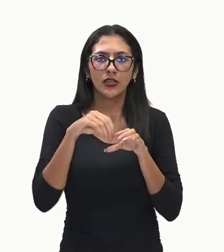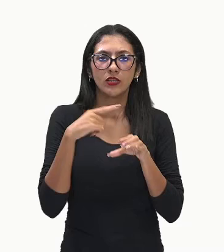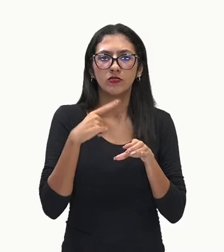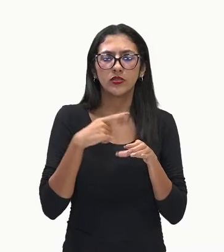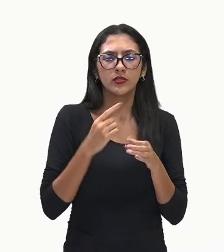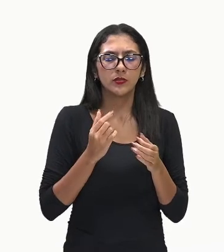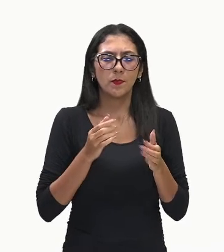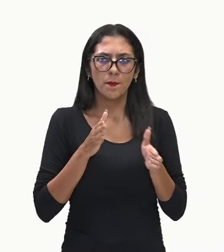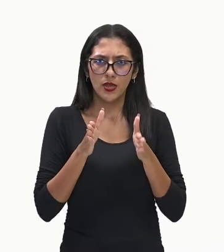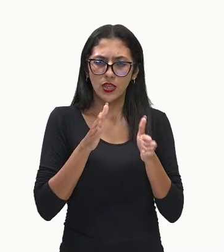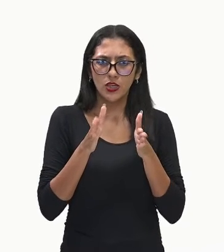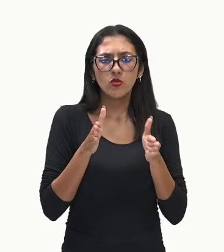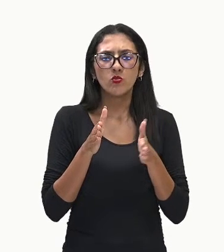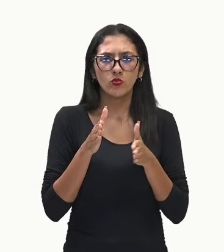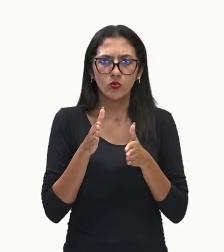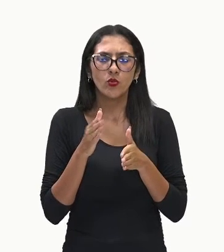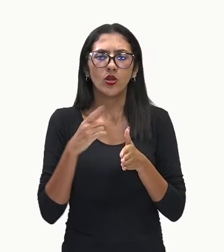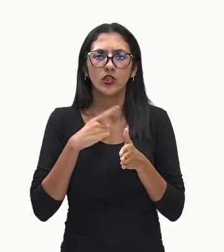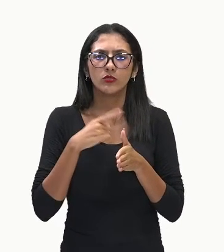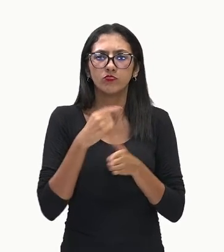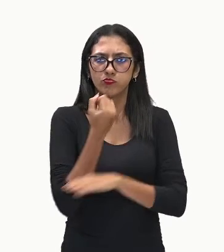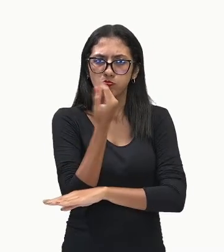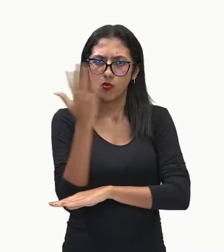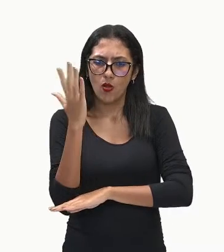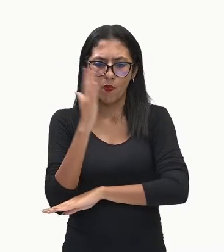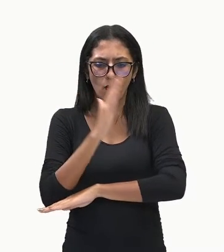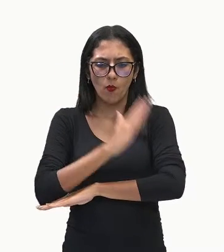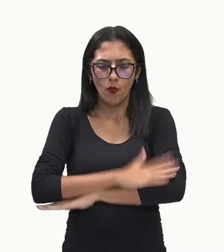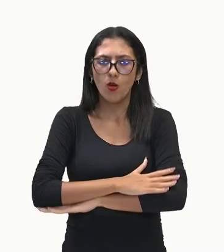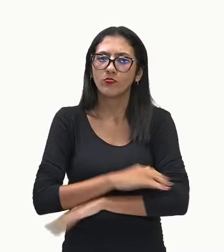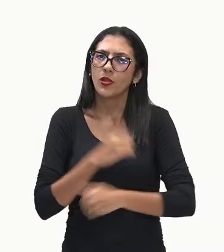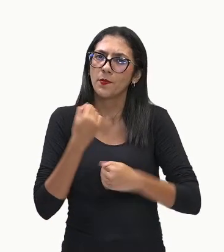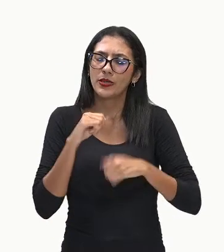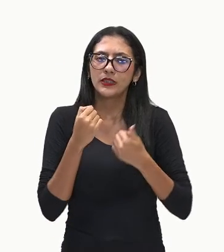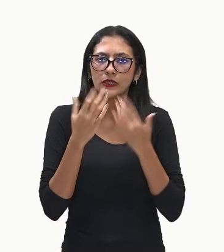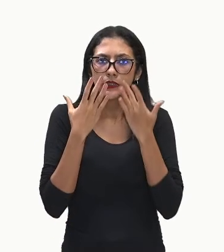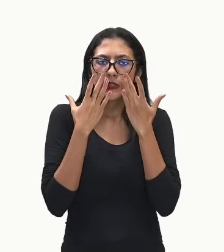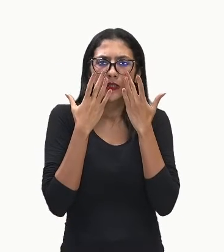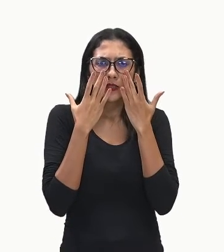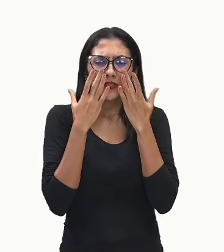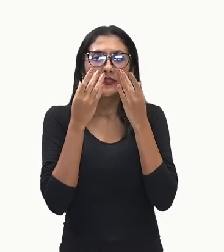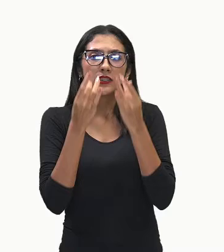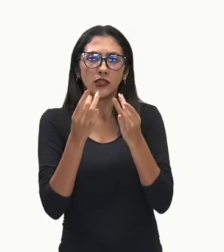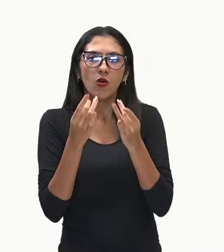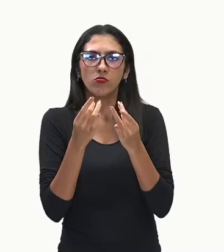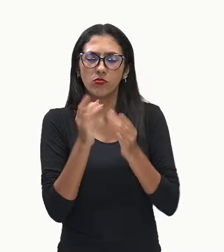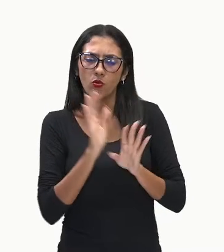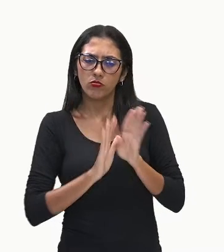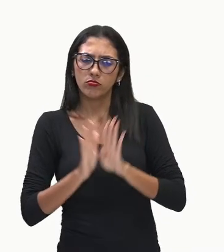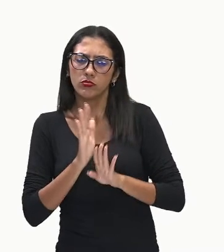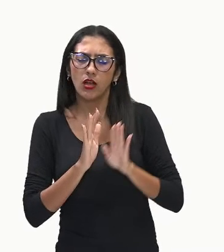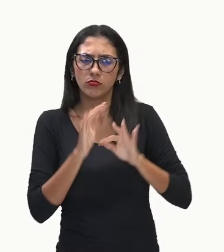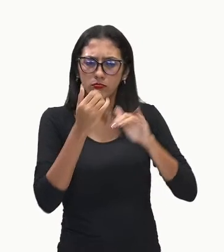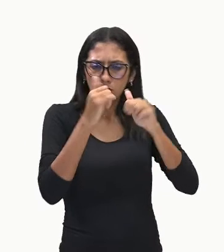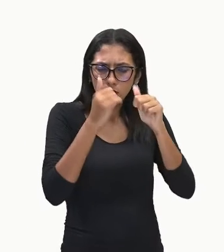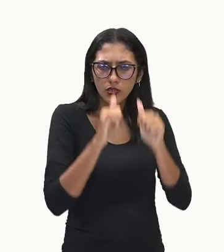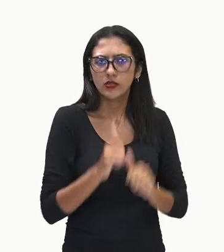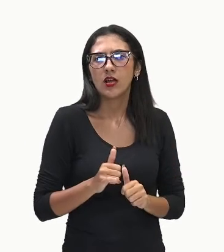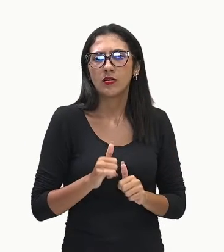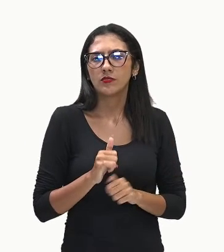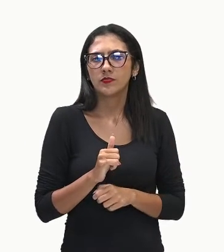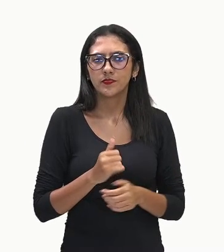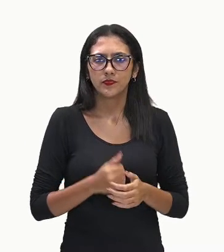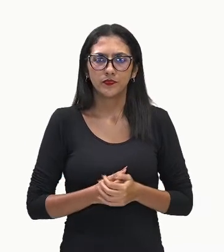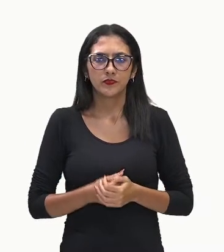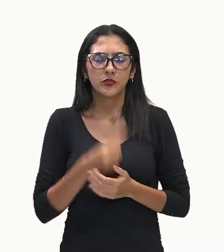de desmatamento. Então a gente tem que ter muito cuidado quando fizer essas análises aí de proporcionalidade, né, percentual. Nem